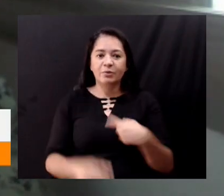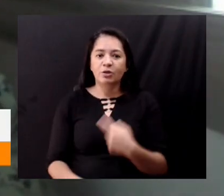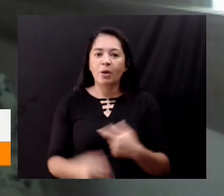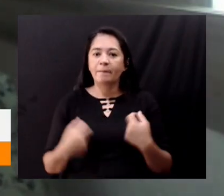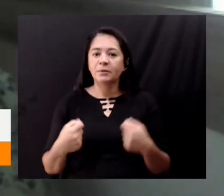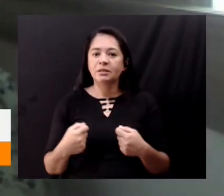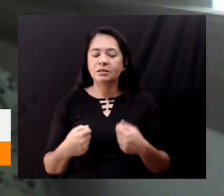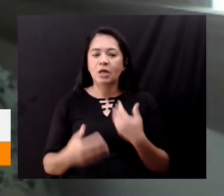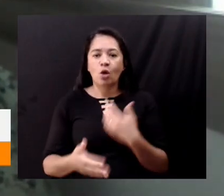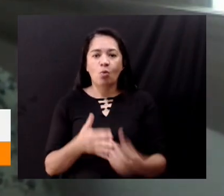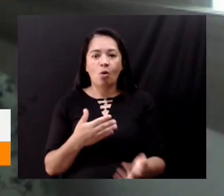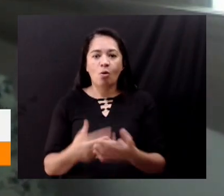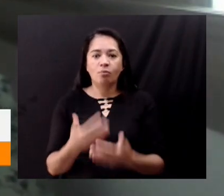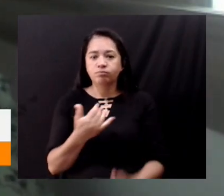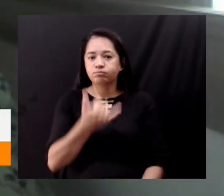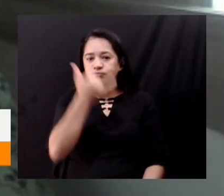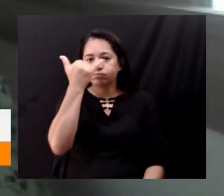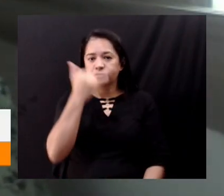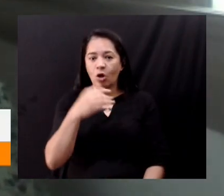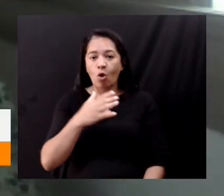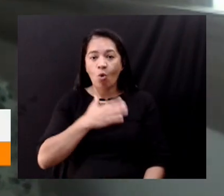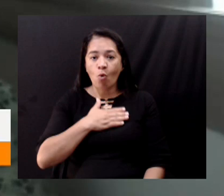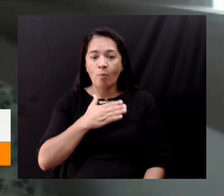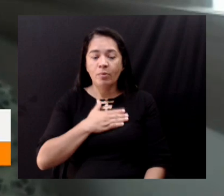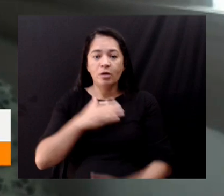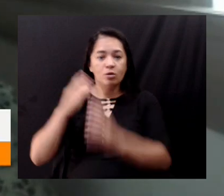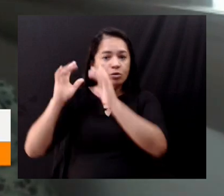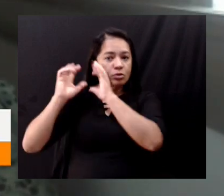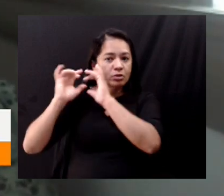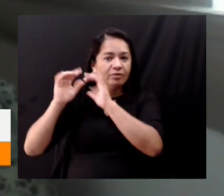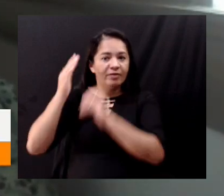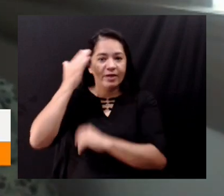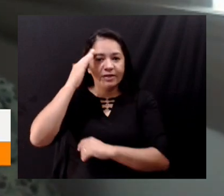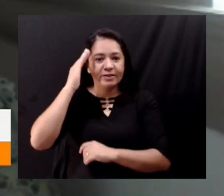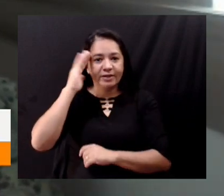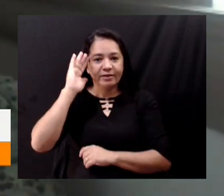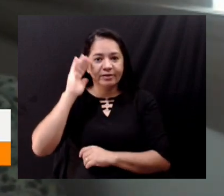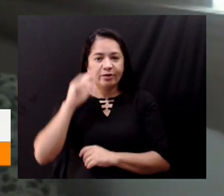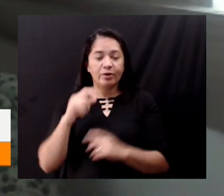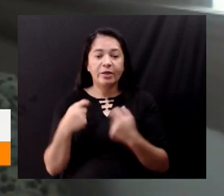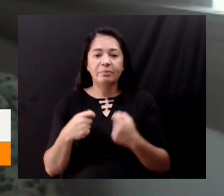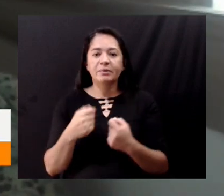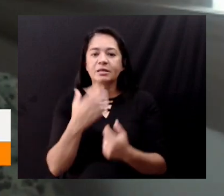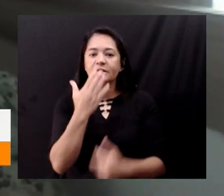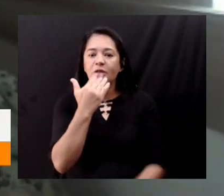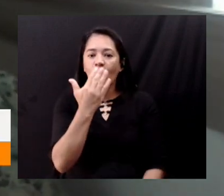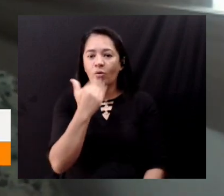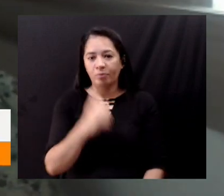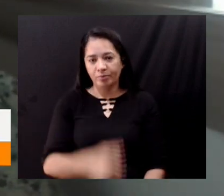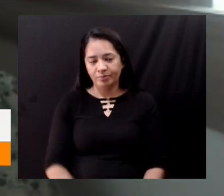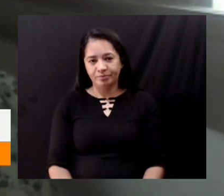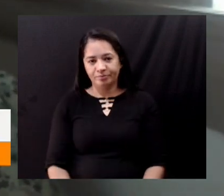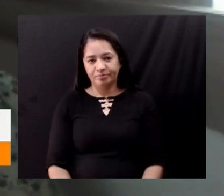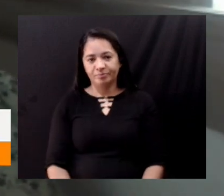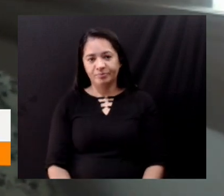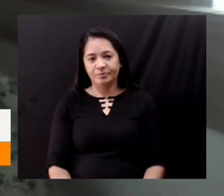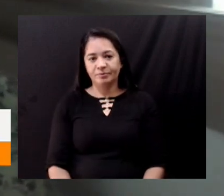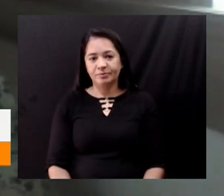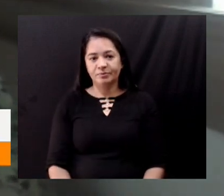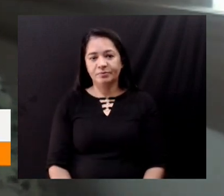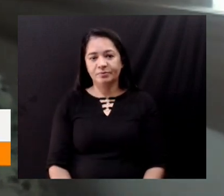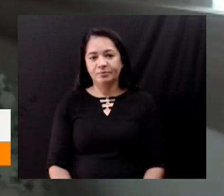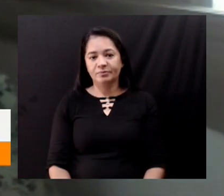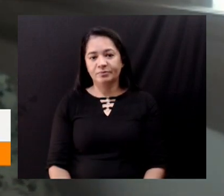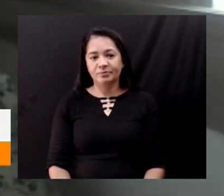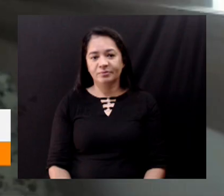nosso cérebro vai entender que precisa mandar esse sinal alimentar. certo? A respeito do que